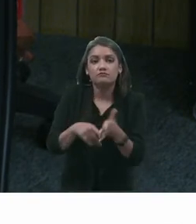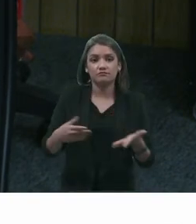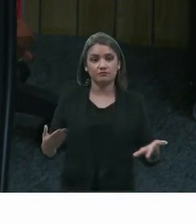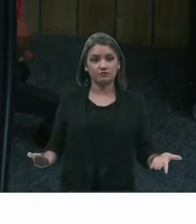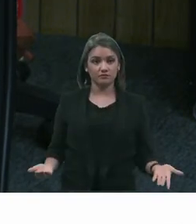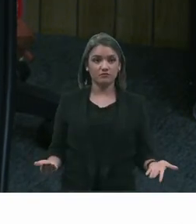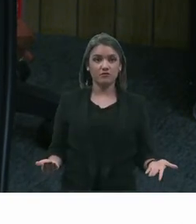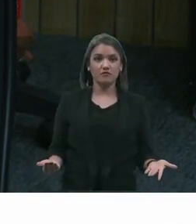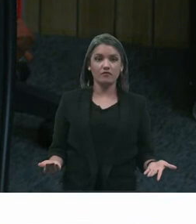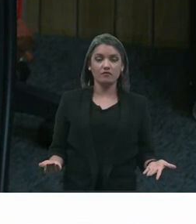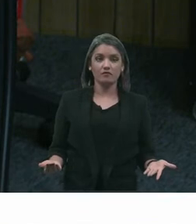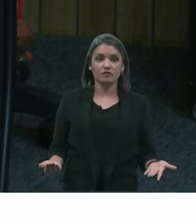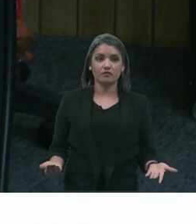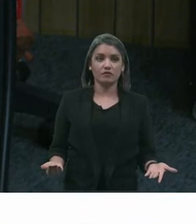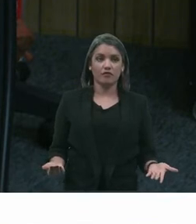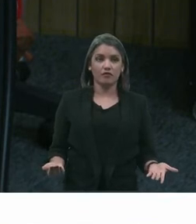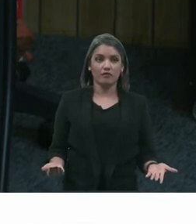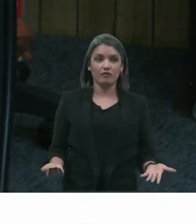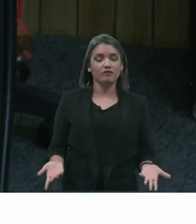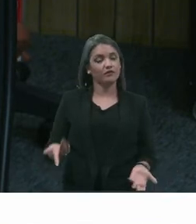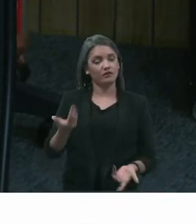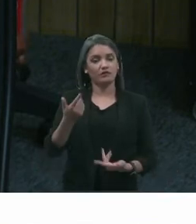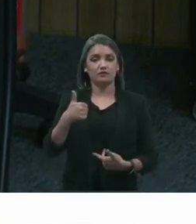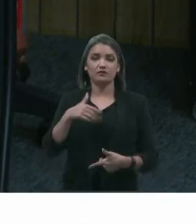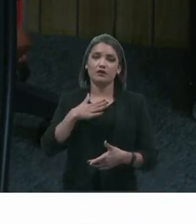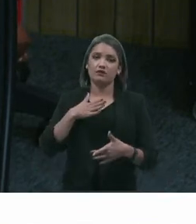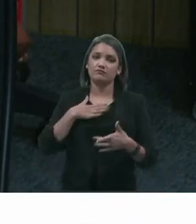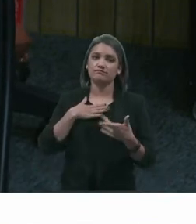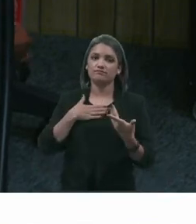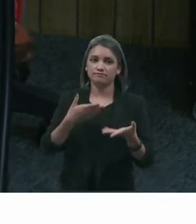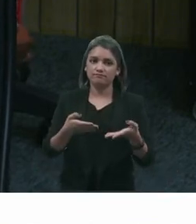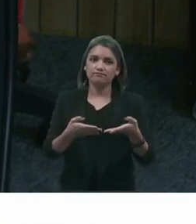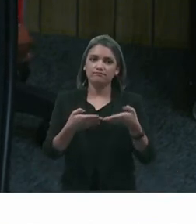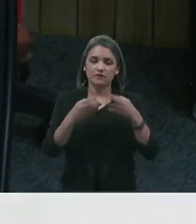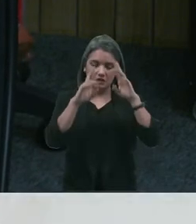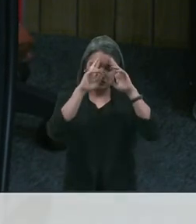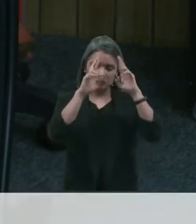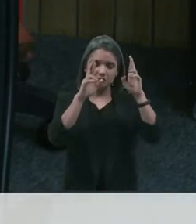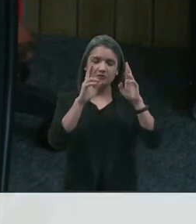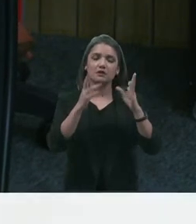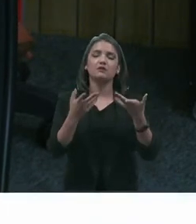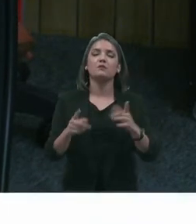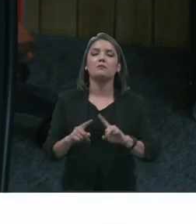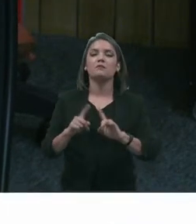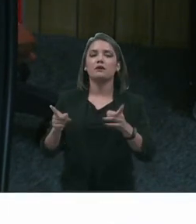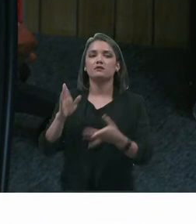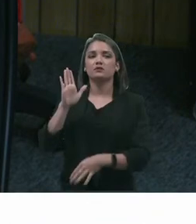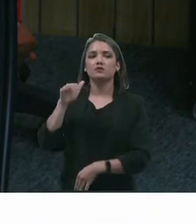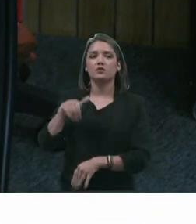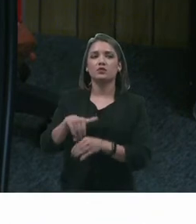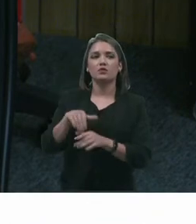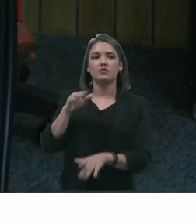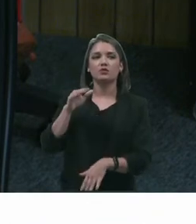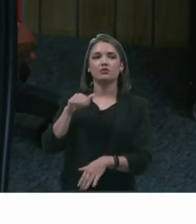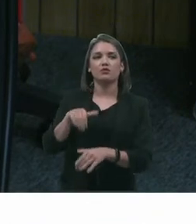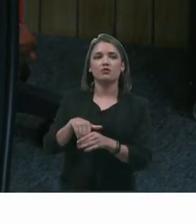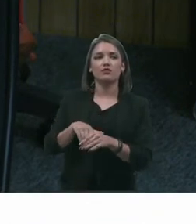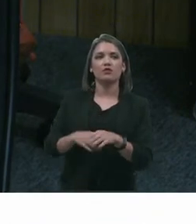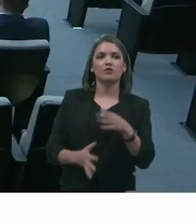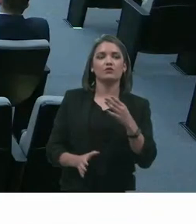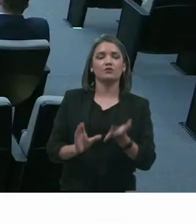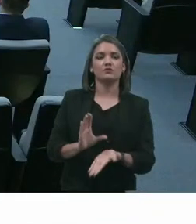com o minha respeitosa divergência aos eminentes pares, acompanho o voto de Sua Excelência, o conselheiro Márcio